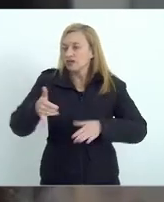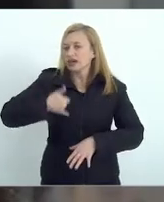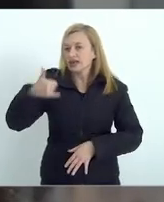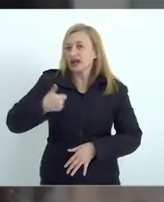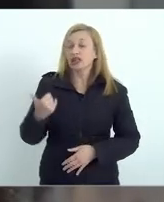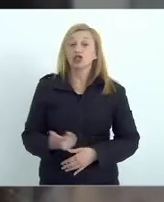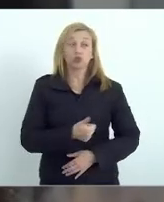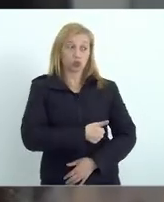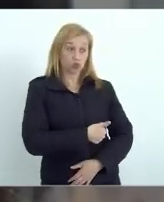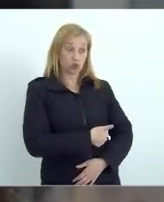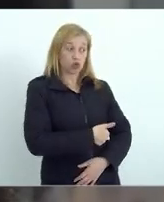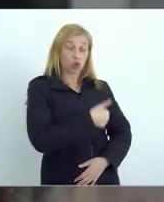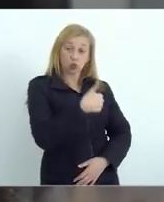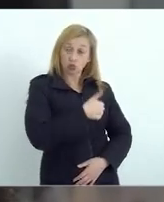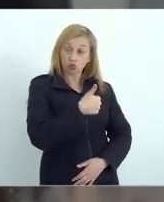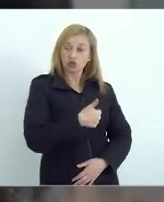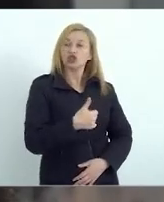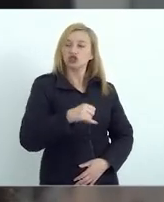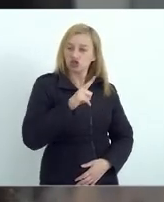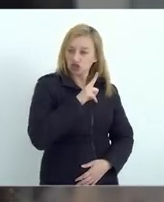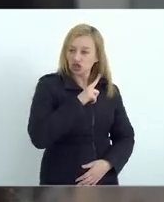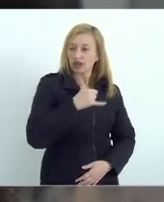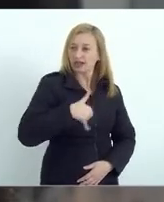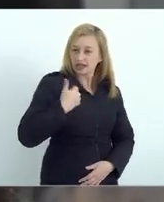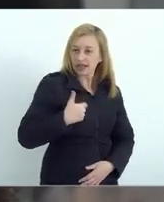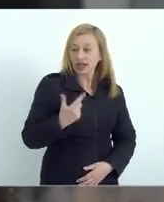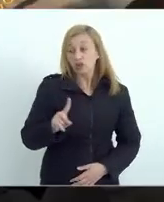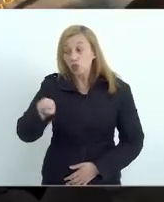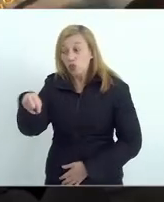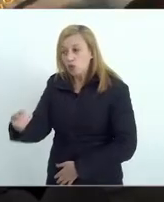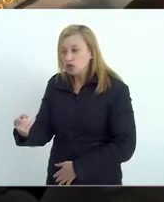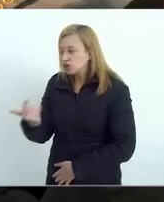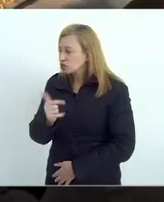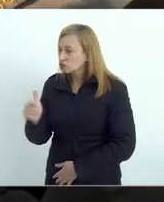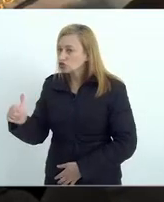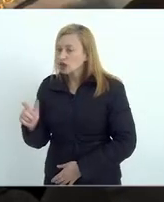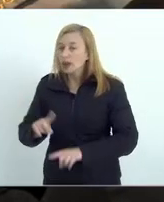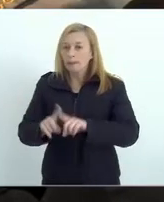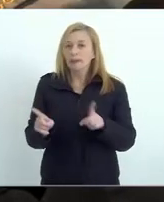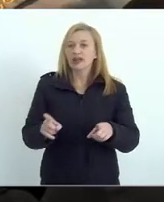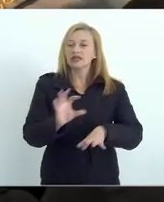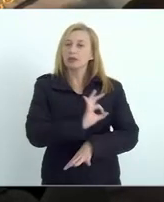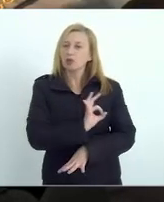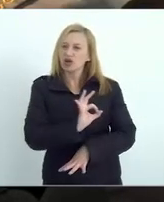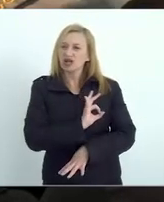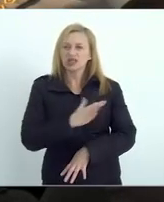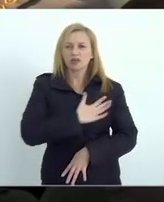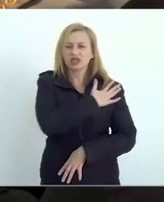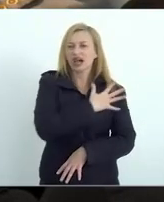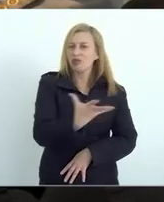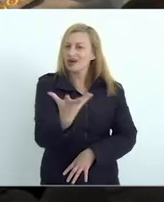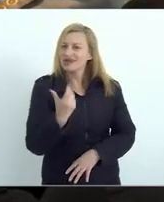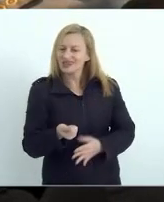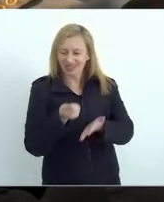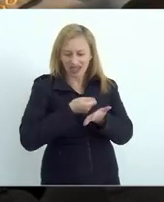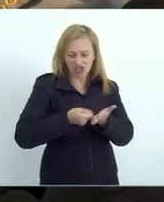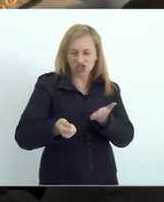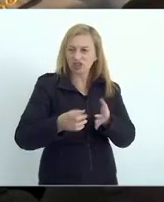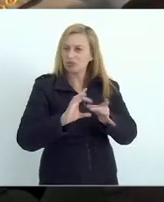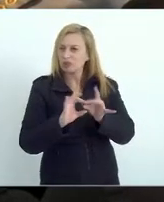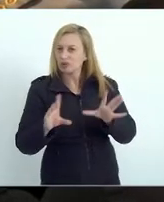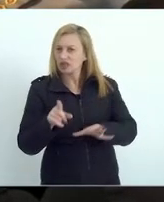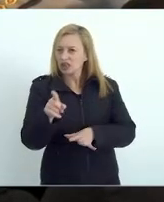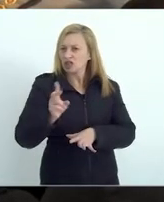que tinha idade o outro que não tinha mas que a polícia militar aos ao acessar a inscrição e a